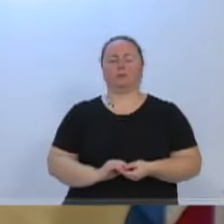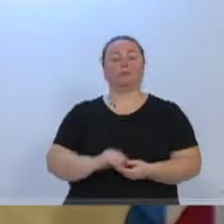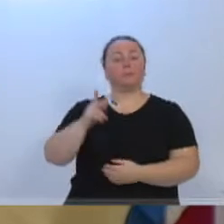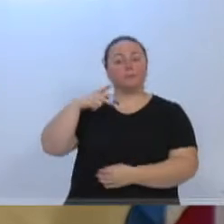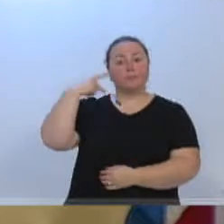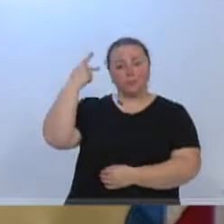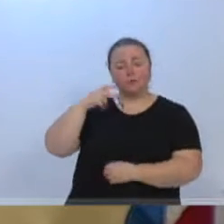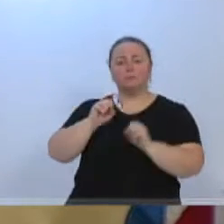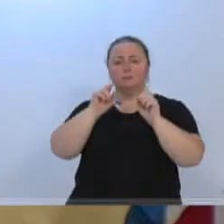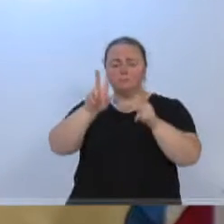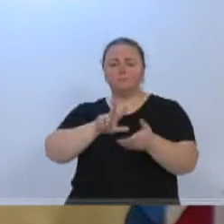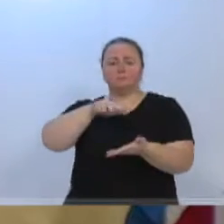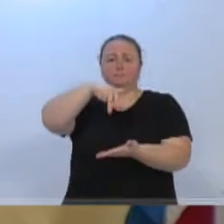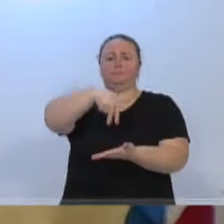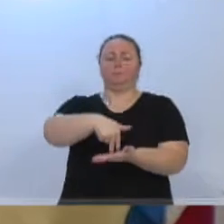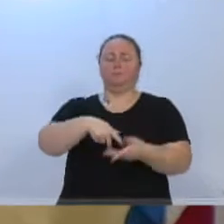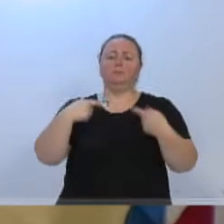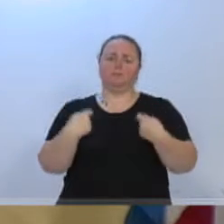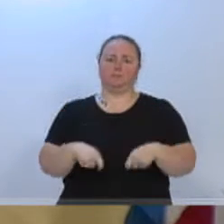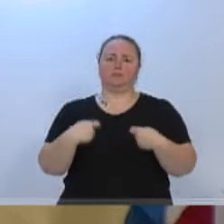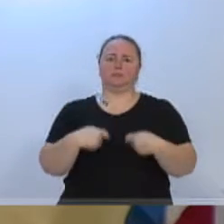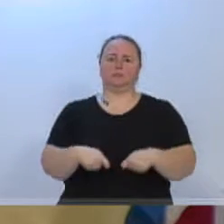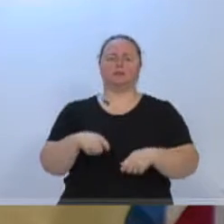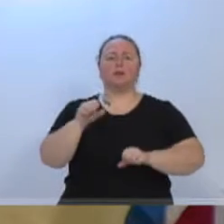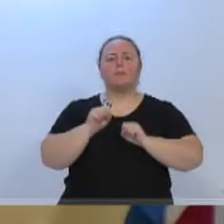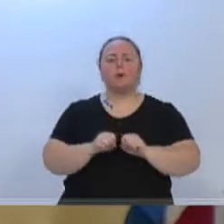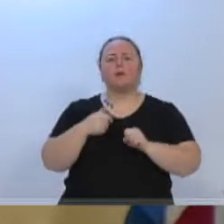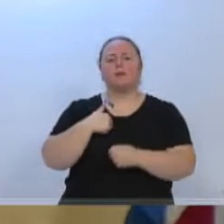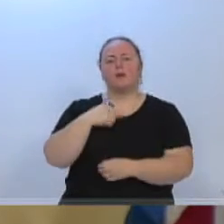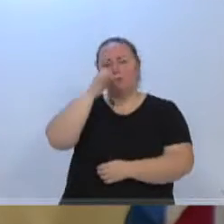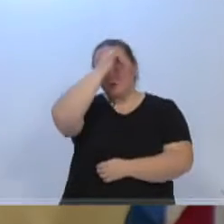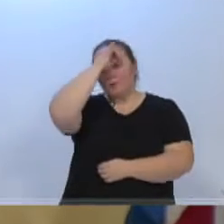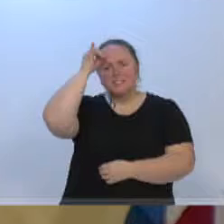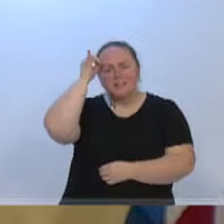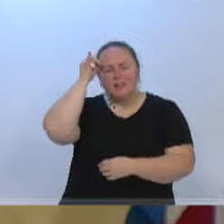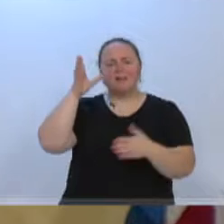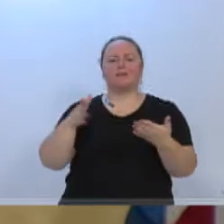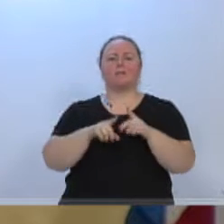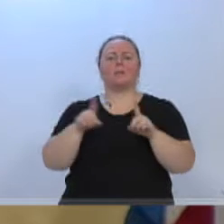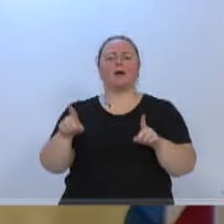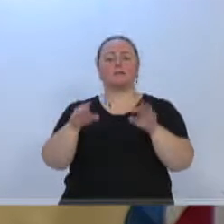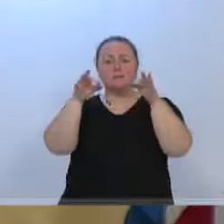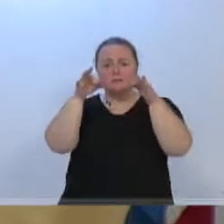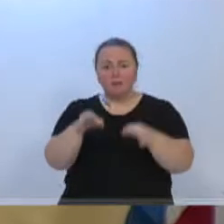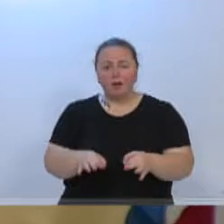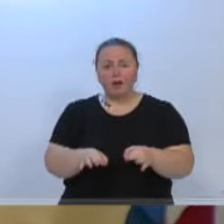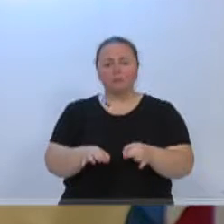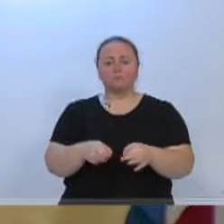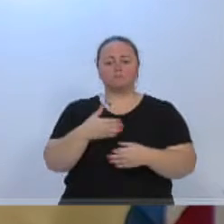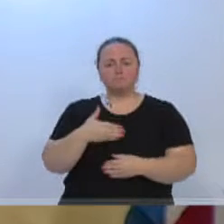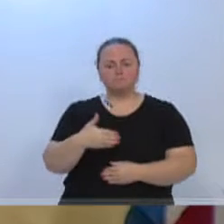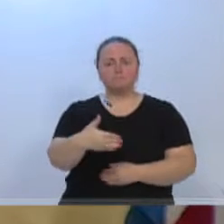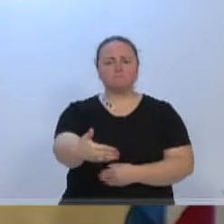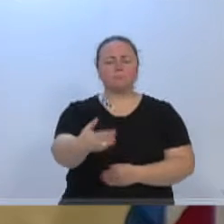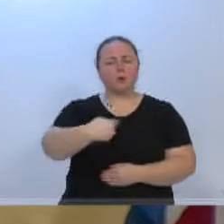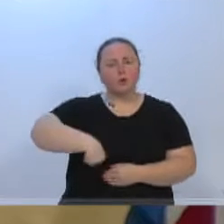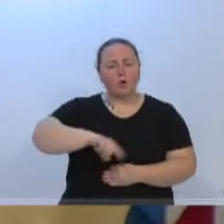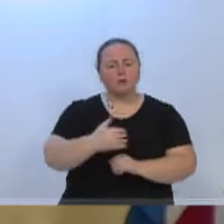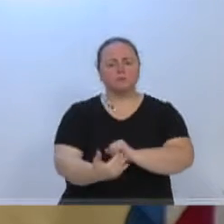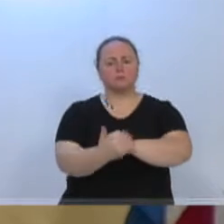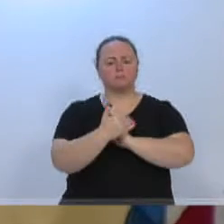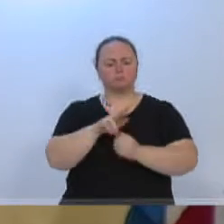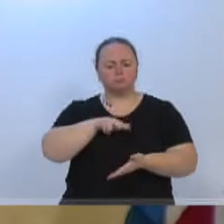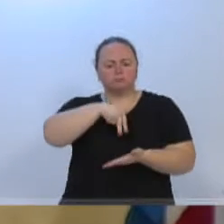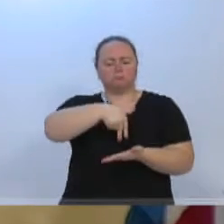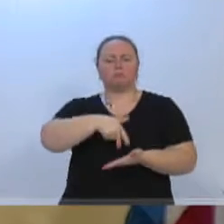Talvez seja ingenuidade política minha, pode até ser, mas eu acho que é aquilo que é certo e aquilo que é correto, e eu acho que isso que tem que nos ponderar. Eu acho que é desse modo